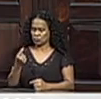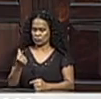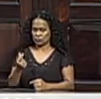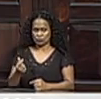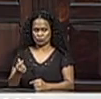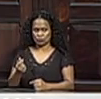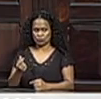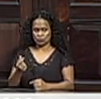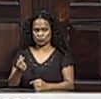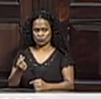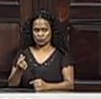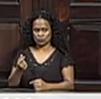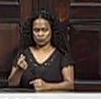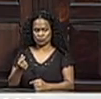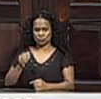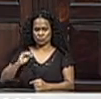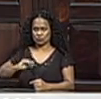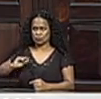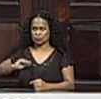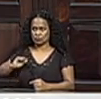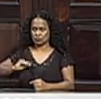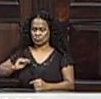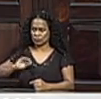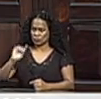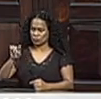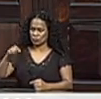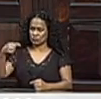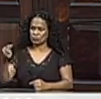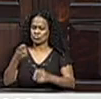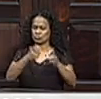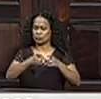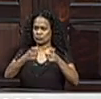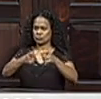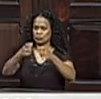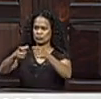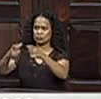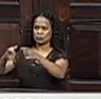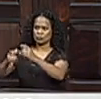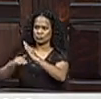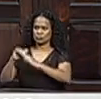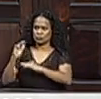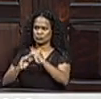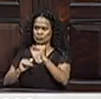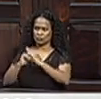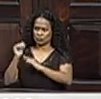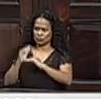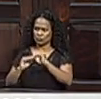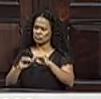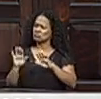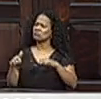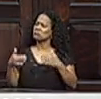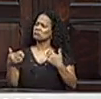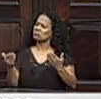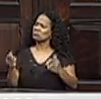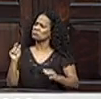do piso e de todas as outras categorias. E o senhor aglutinou com que